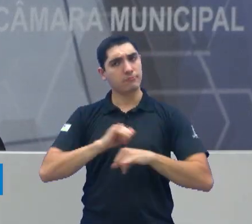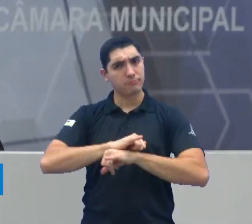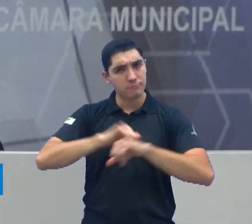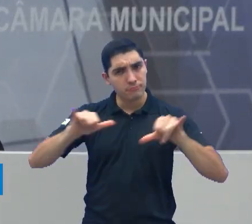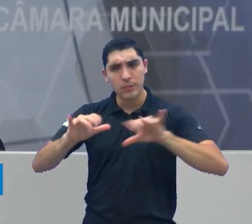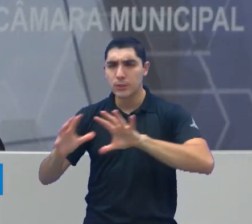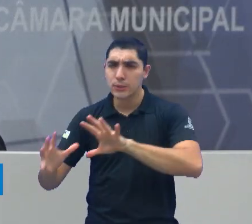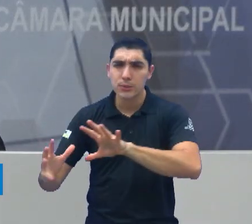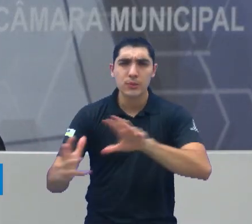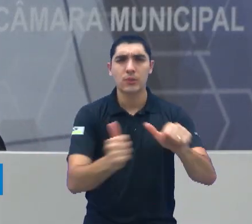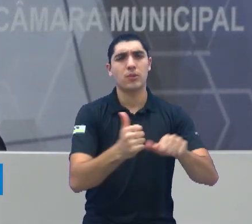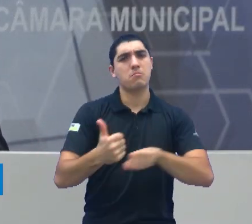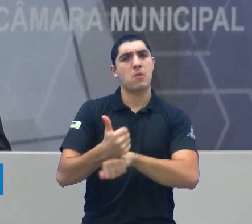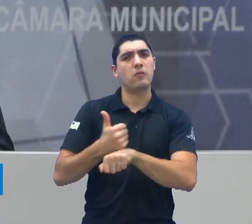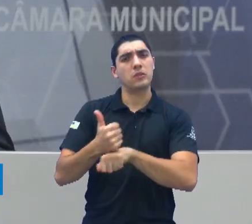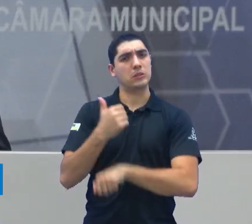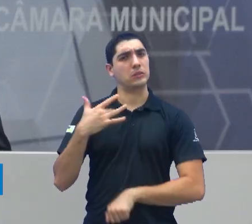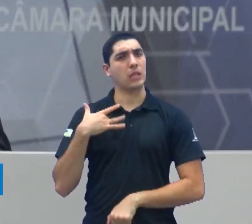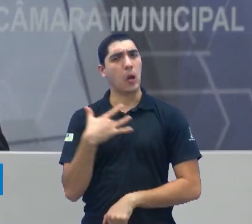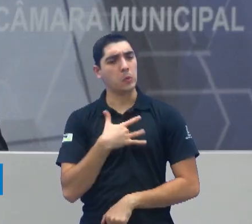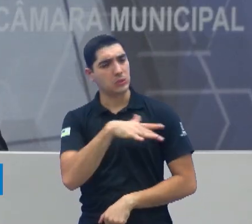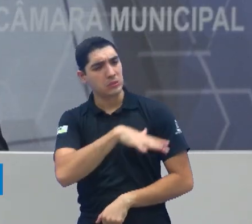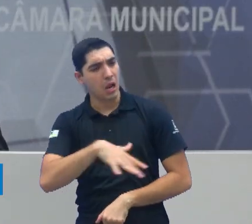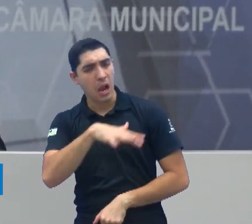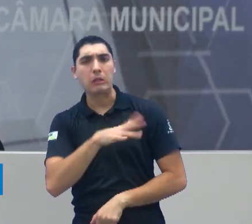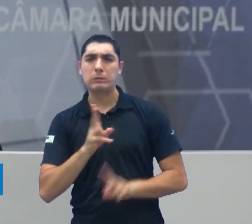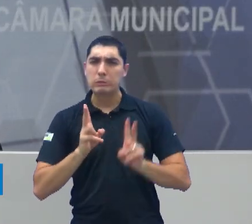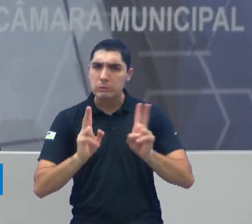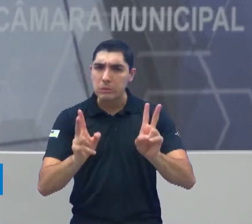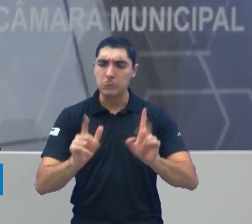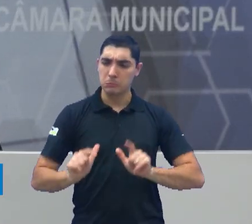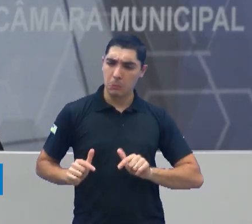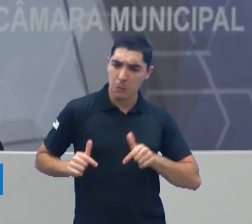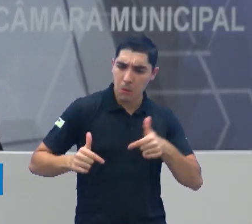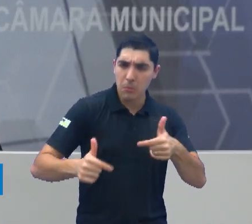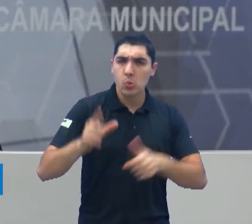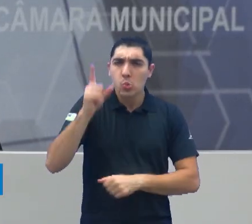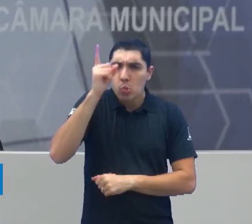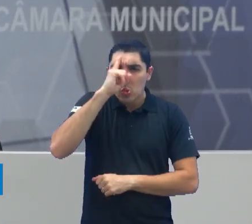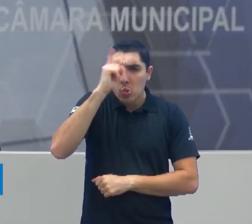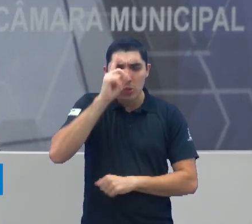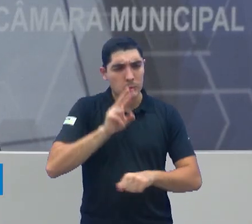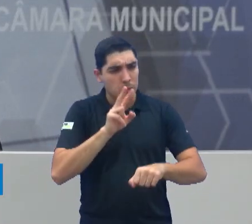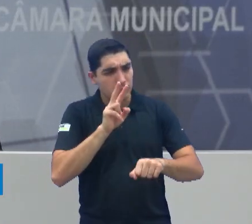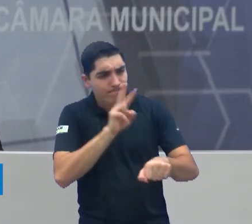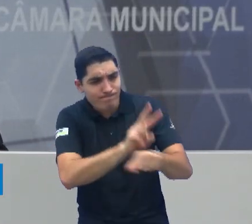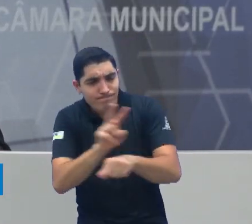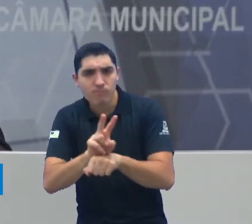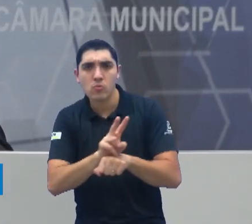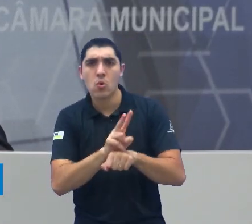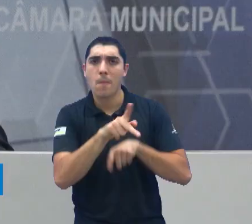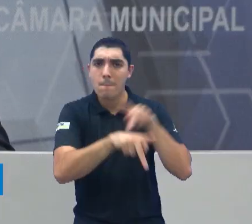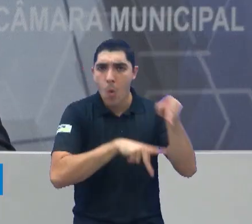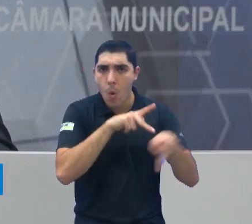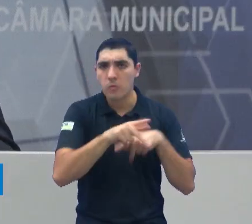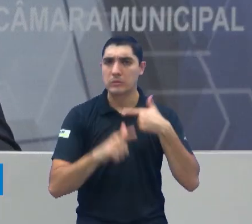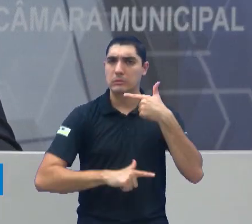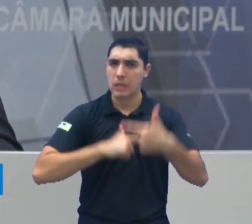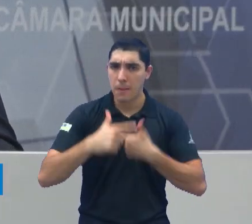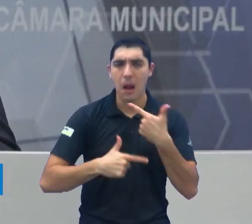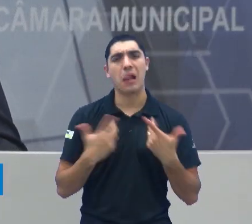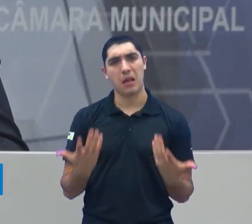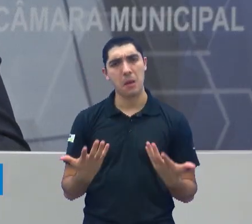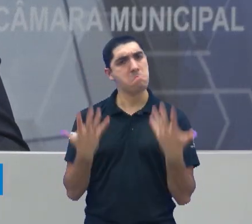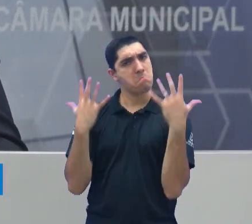profissionais de saúde que doam sua vida, são vocacionados também a servir a população. Parabéns a cada um de vocês, que Deus